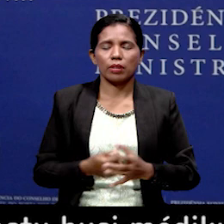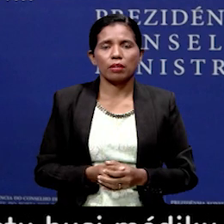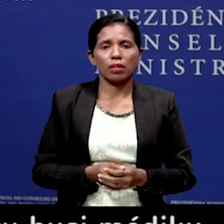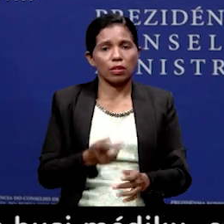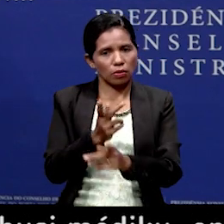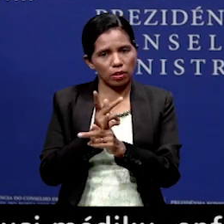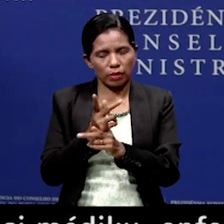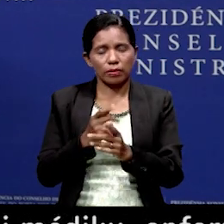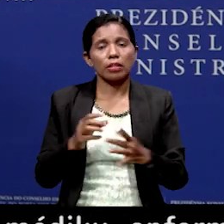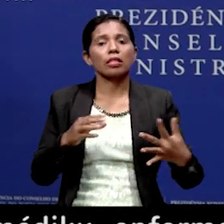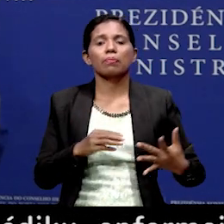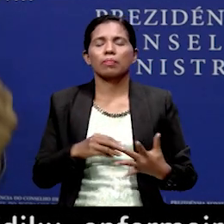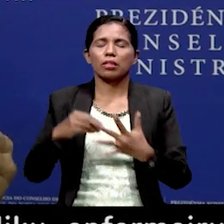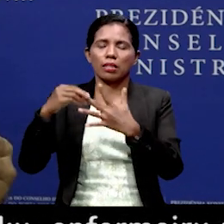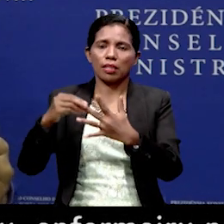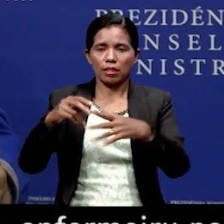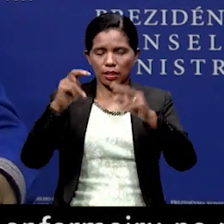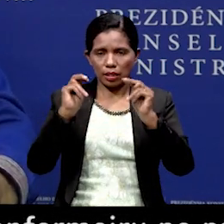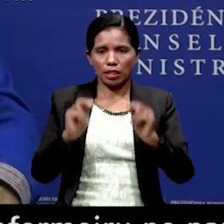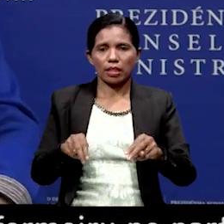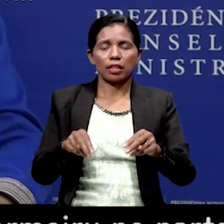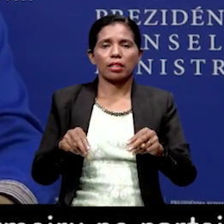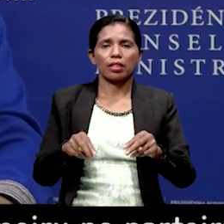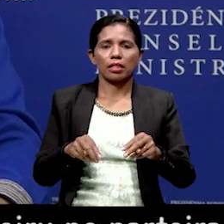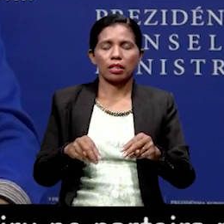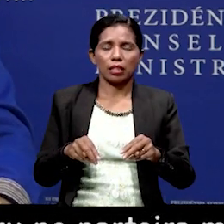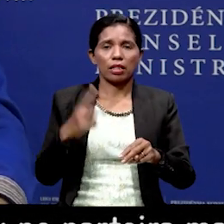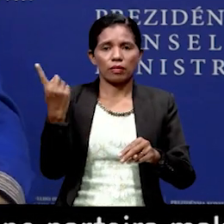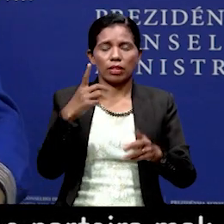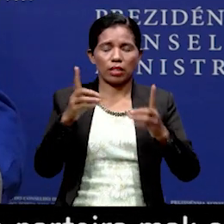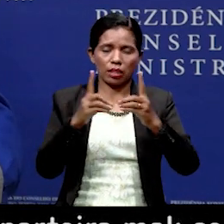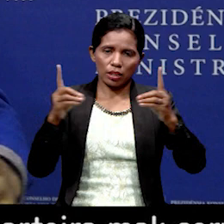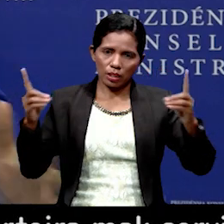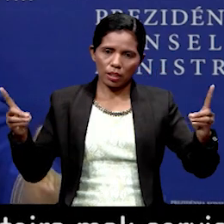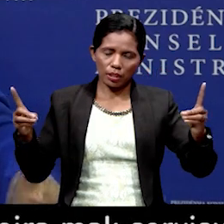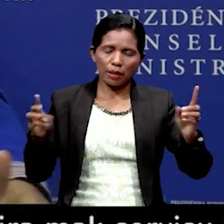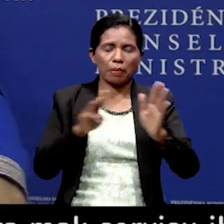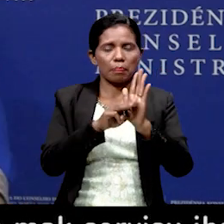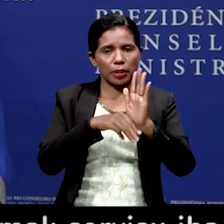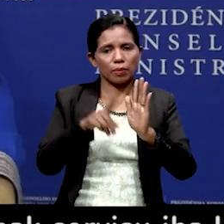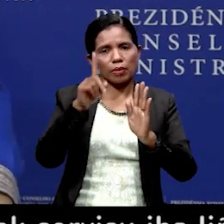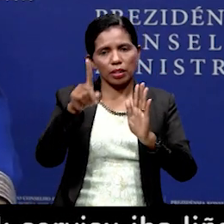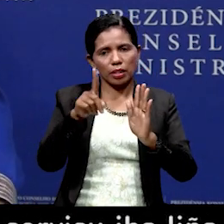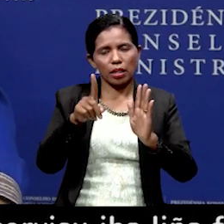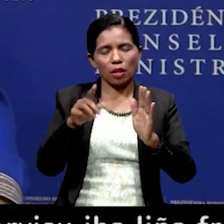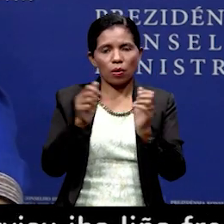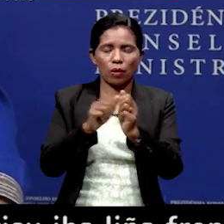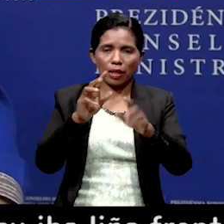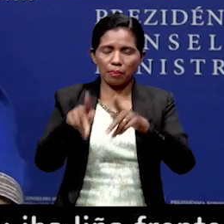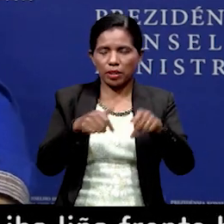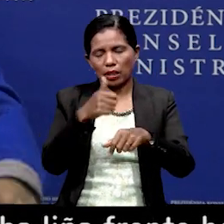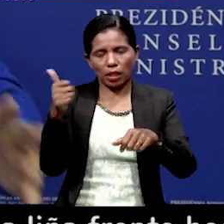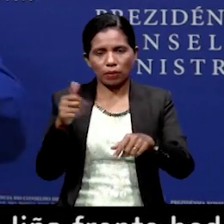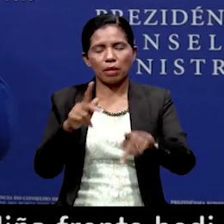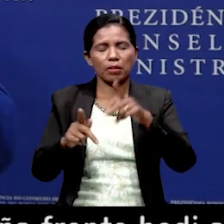Liu-liu, tem que manter distância, pelo menos metro ida ou mceluk. No sira nebe la hel